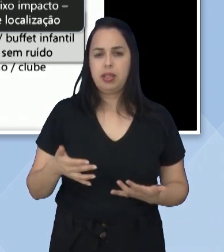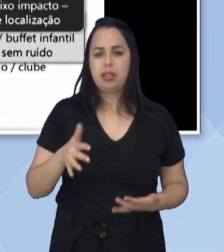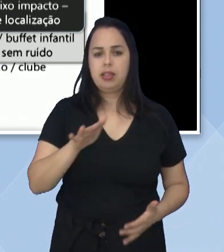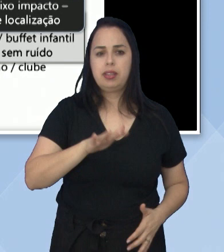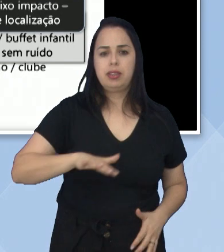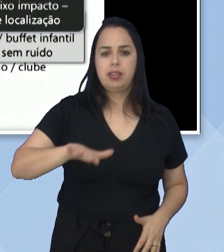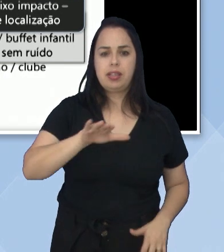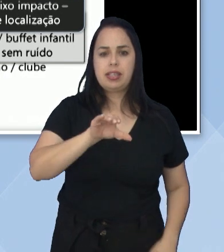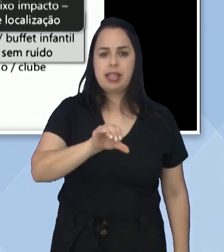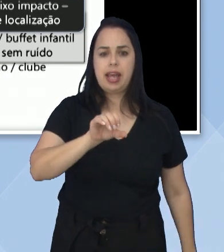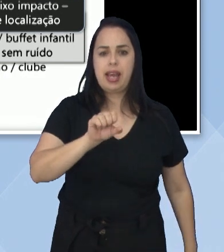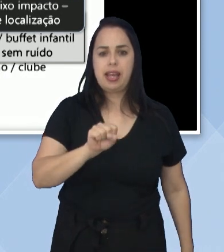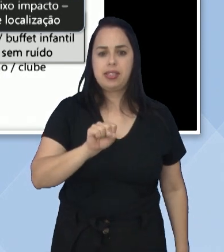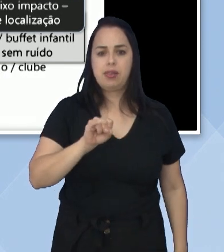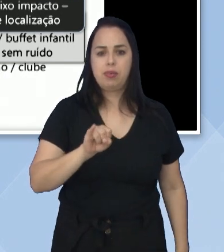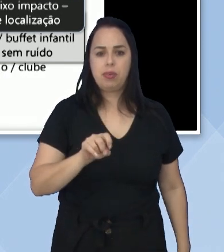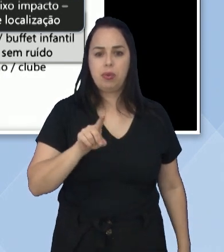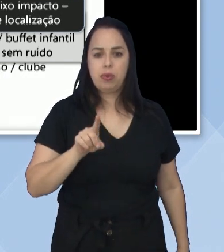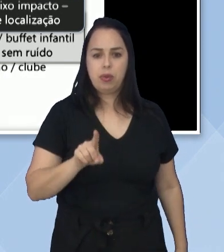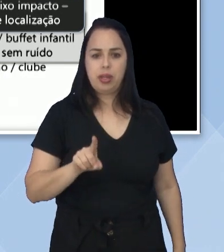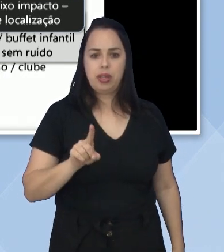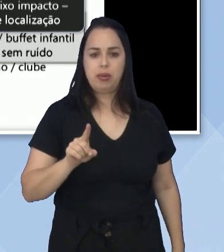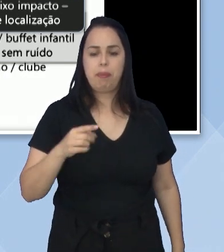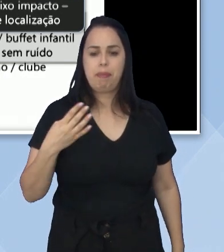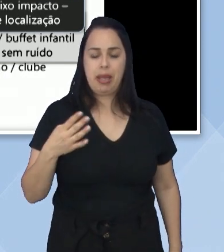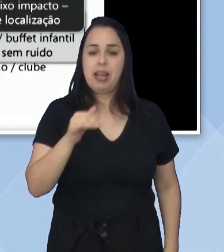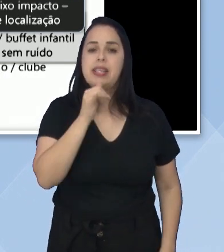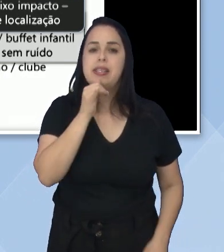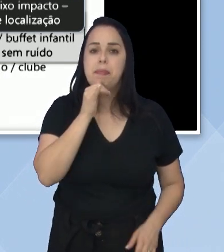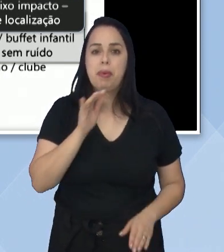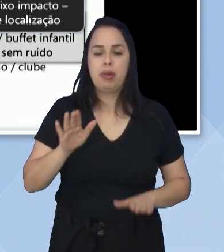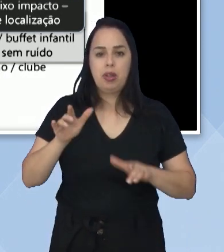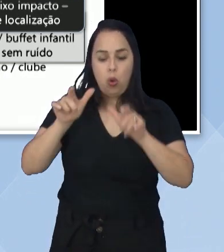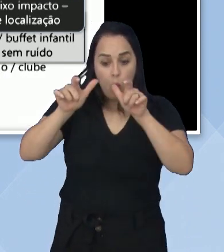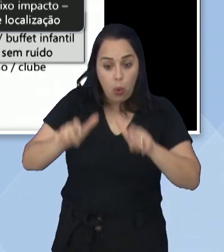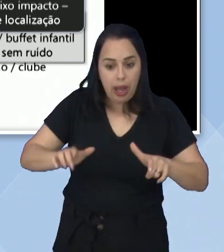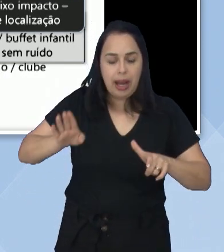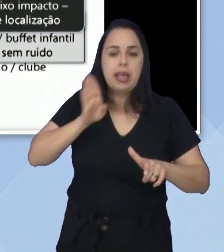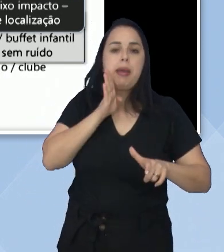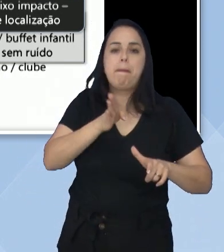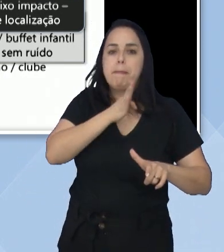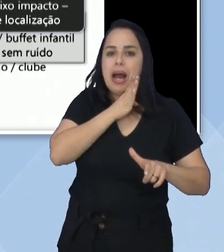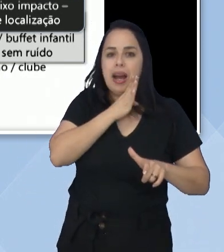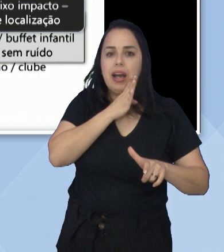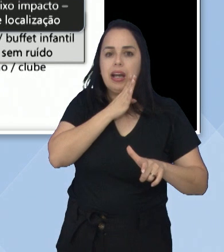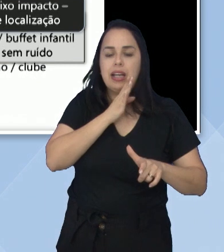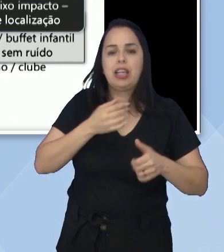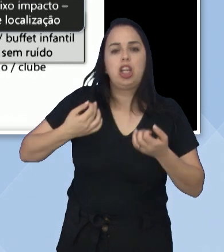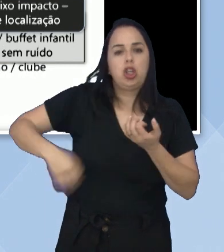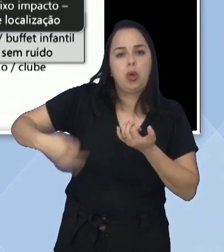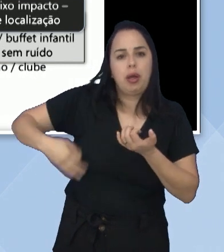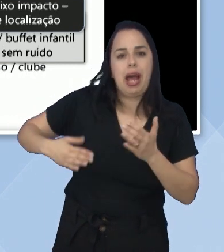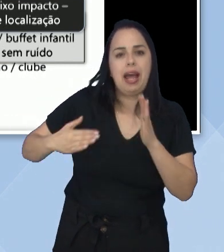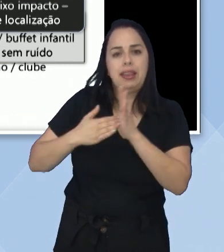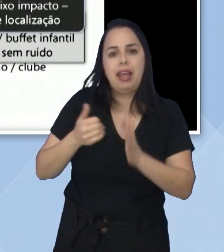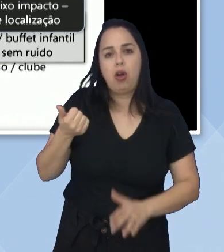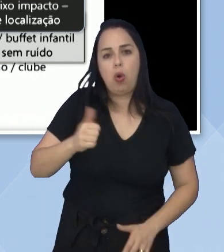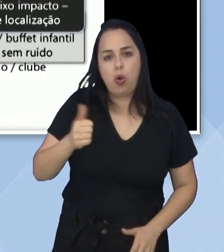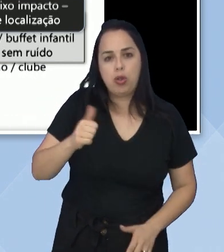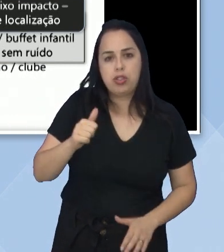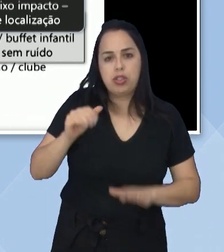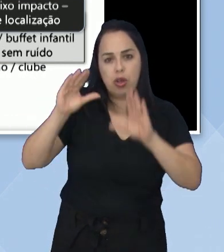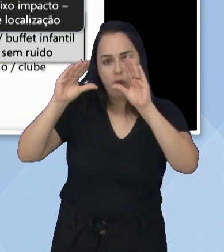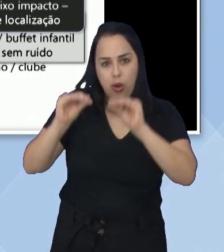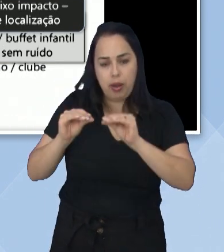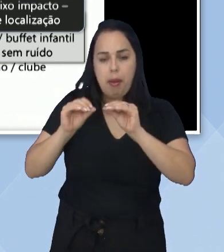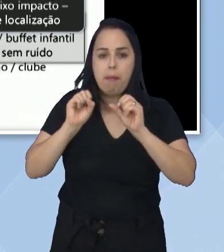chamada cs:1b então um barco música até 22 horas ou um bar sem música após 22 horas vai poder acontecer em